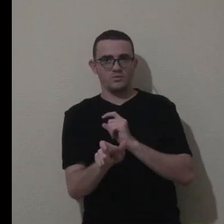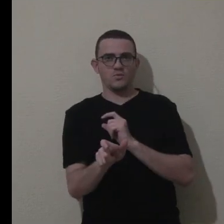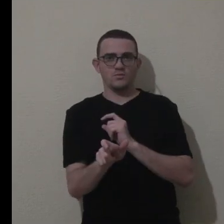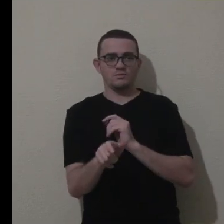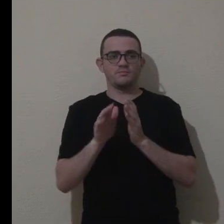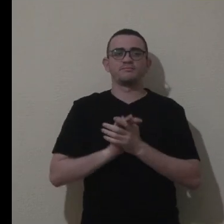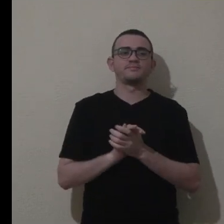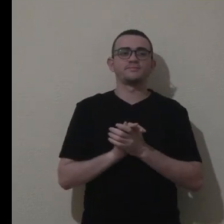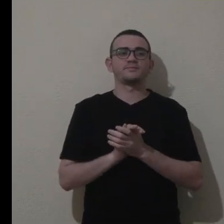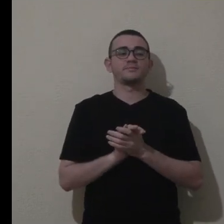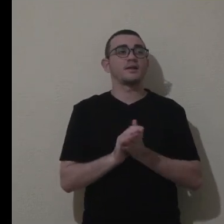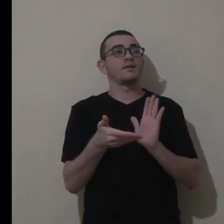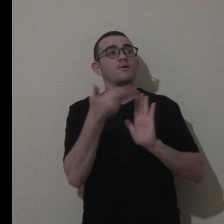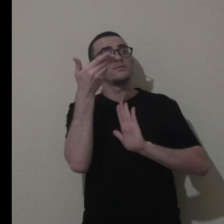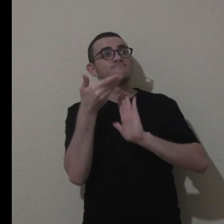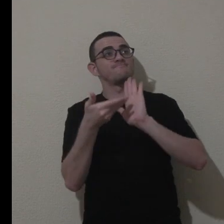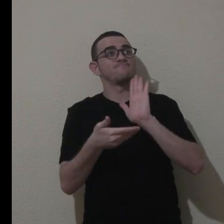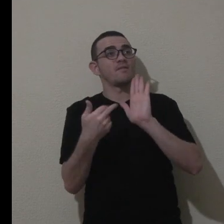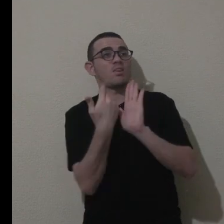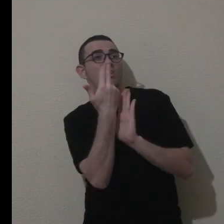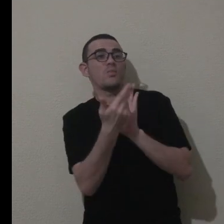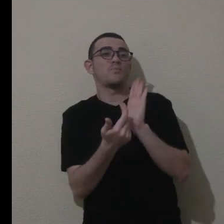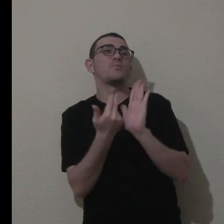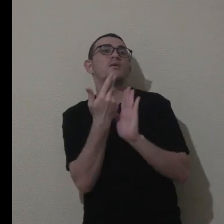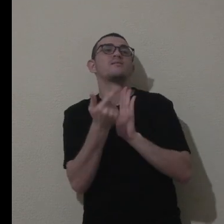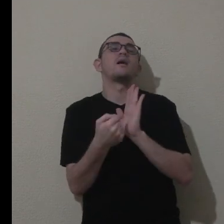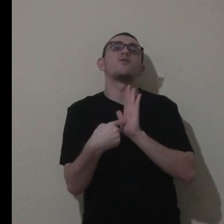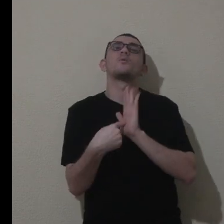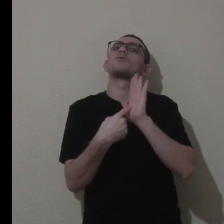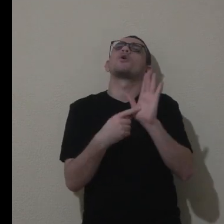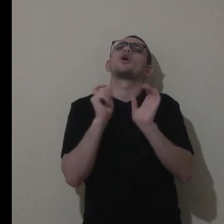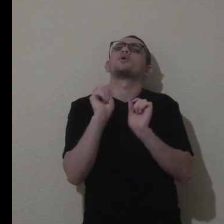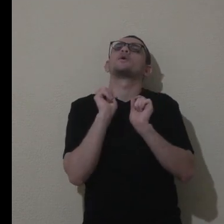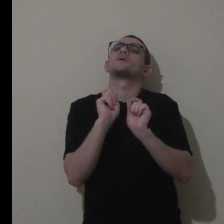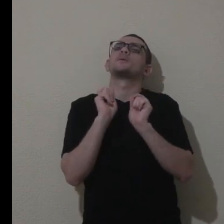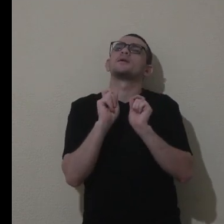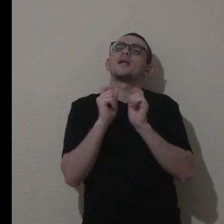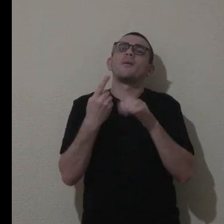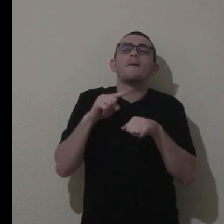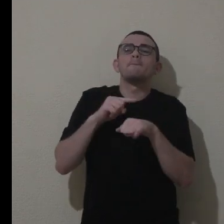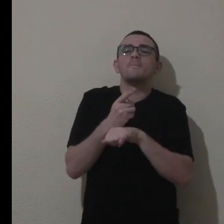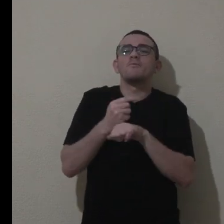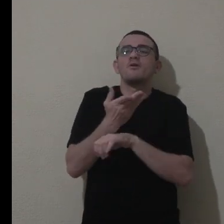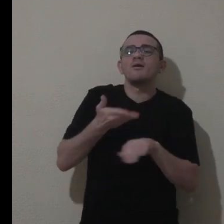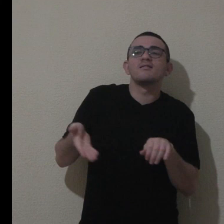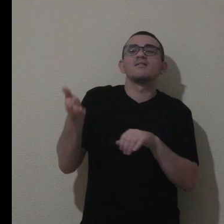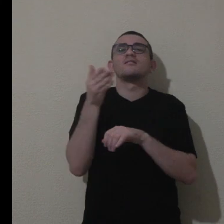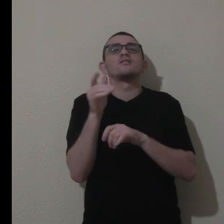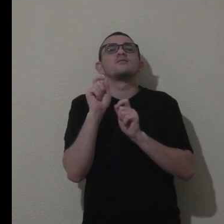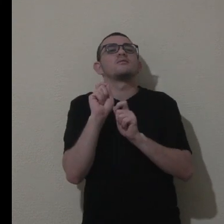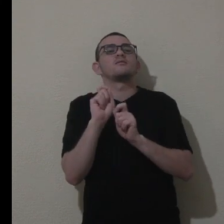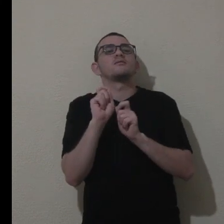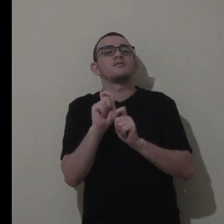pessoas, né? Então, aqui está uma forma que coloquei, que é meio que uma provocação,